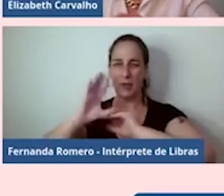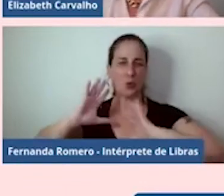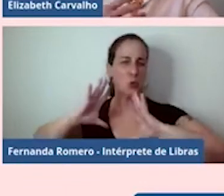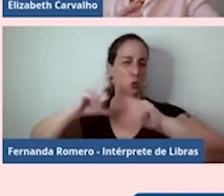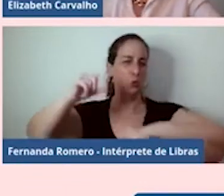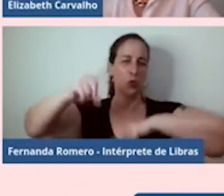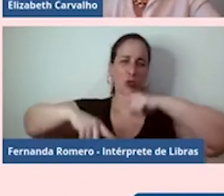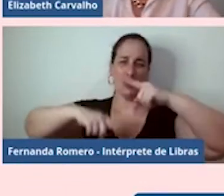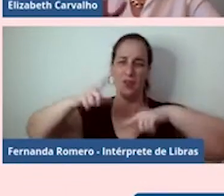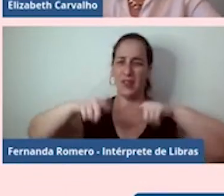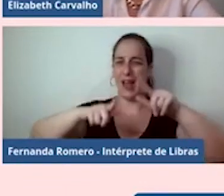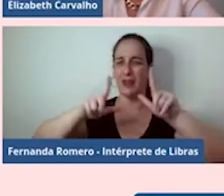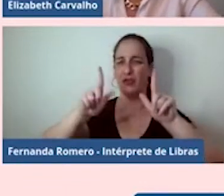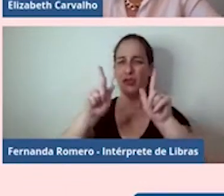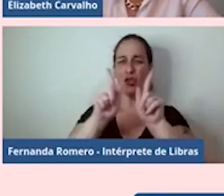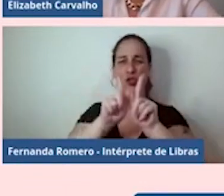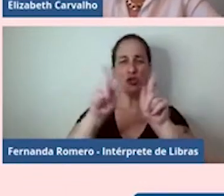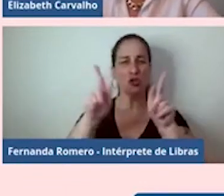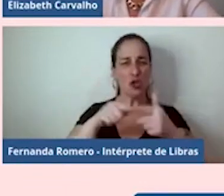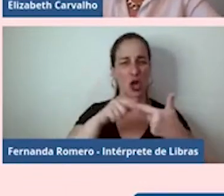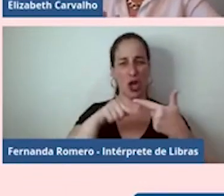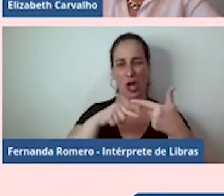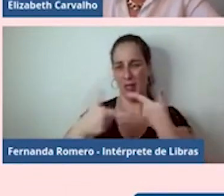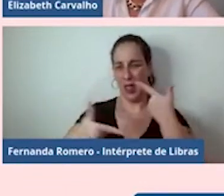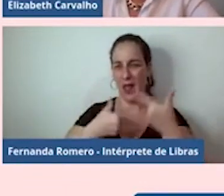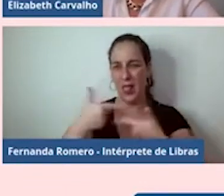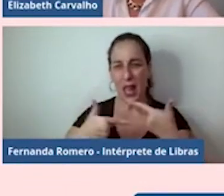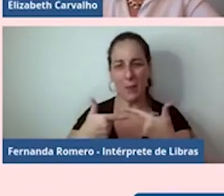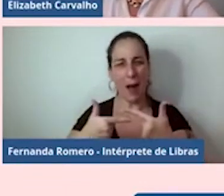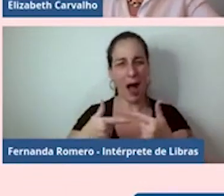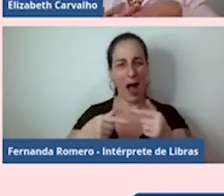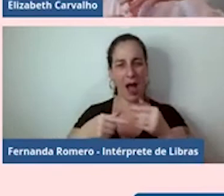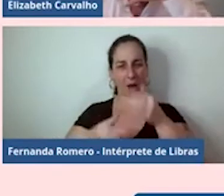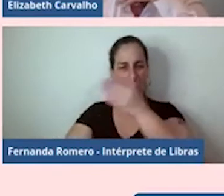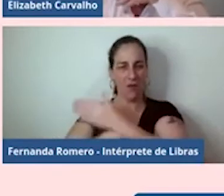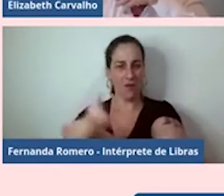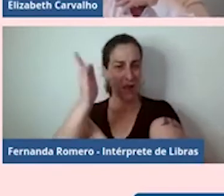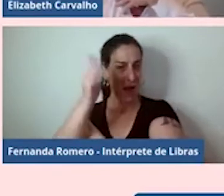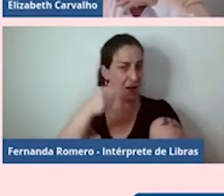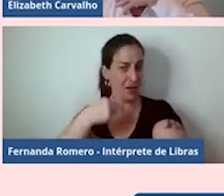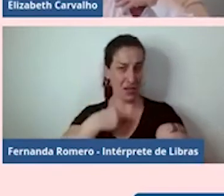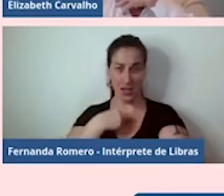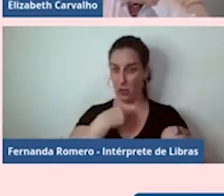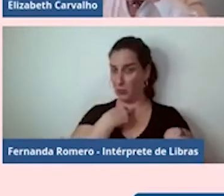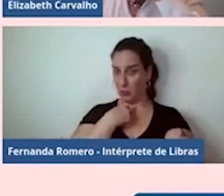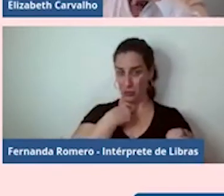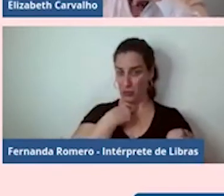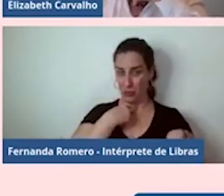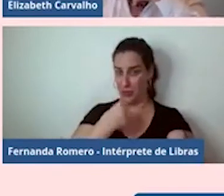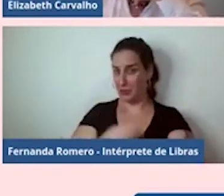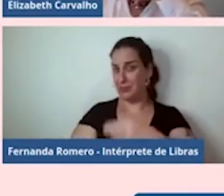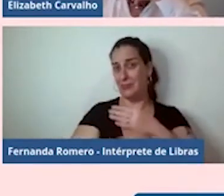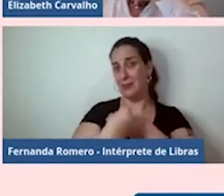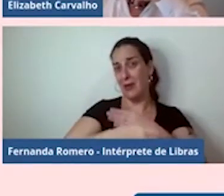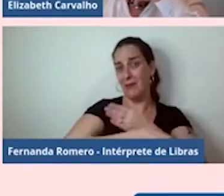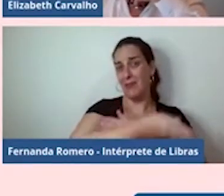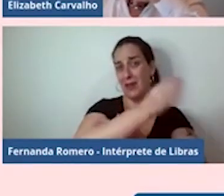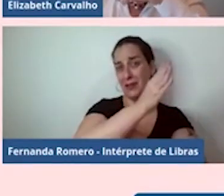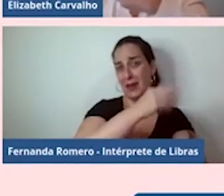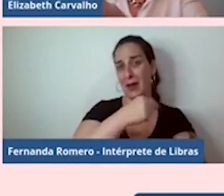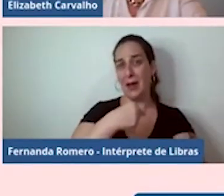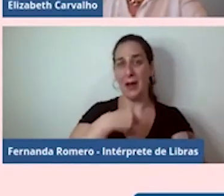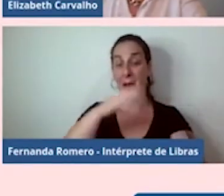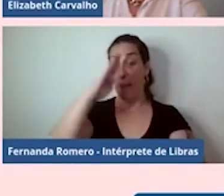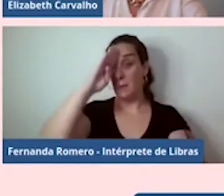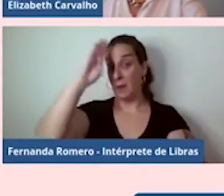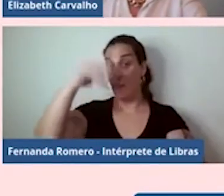as excursões. Eu não podia, eu ia nos eventos, nas apresentações. E isso, muitas vezes, para a minha filha principalmente,